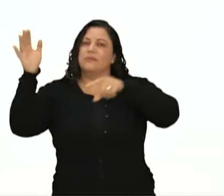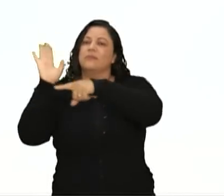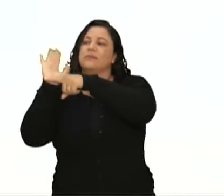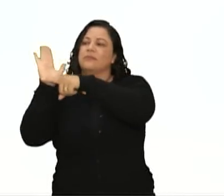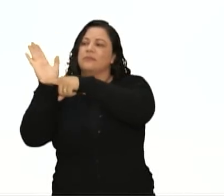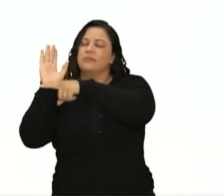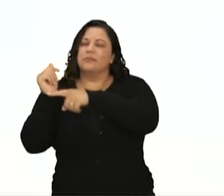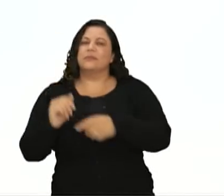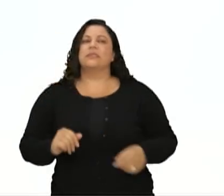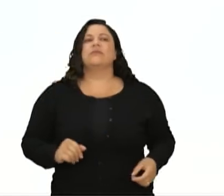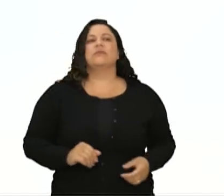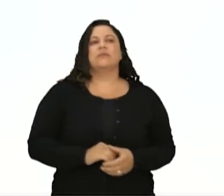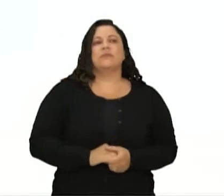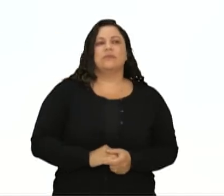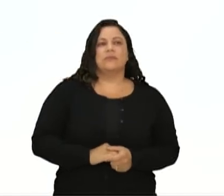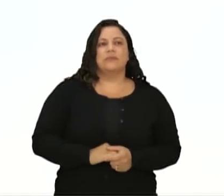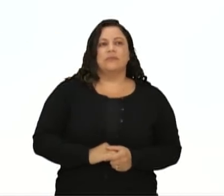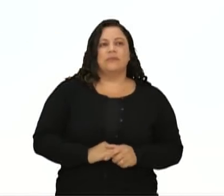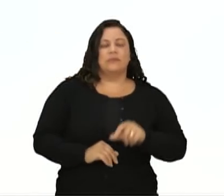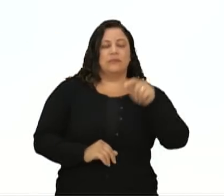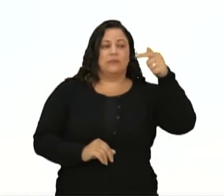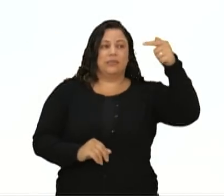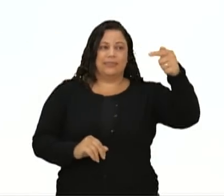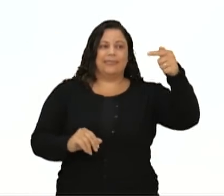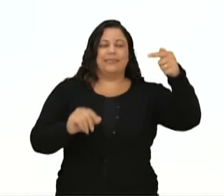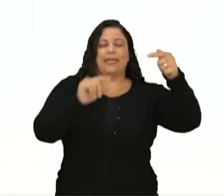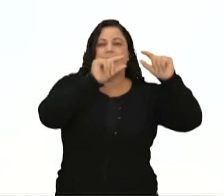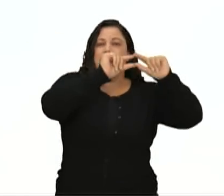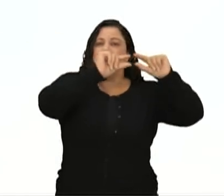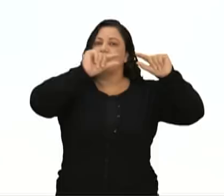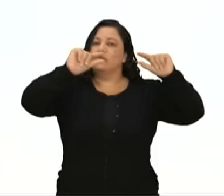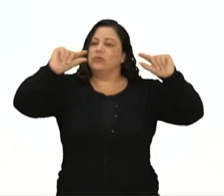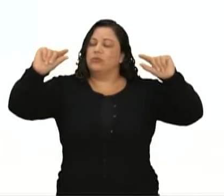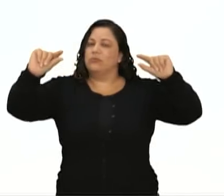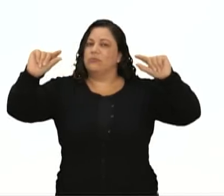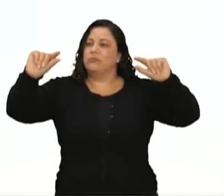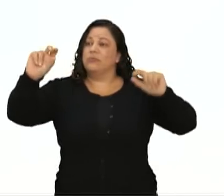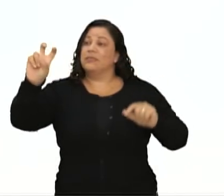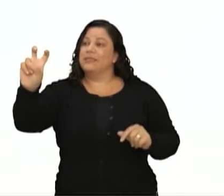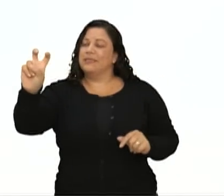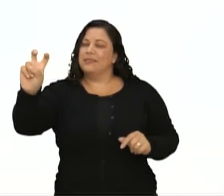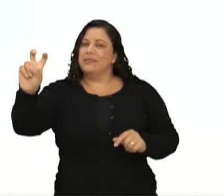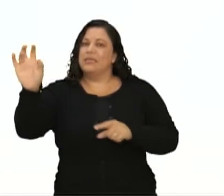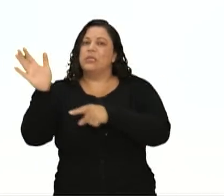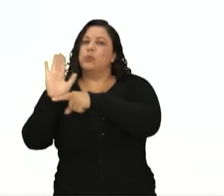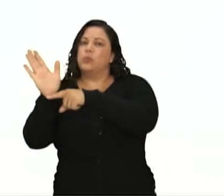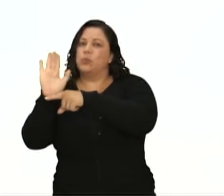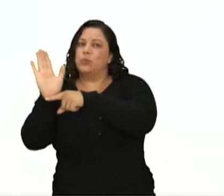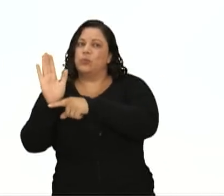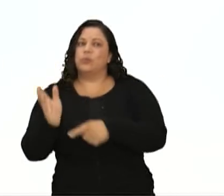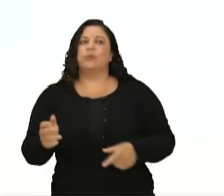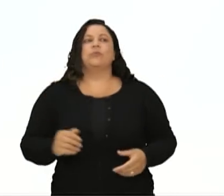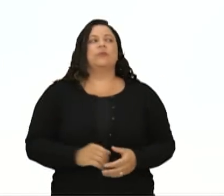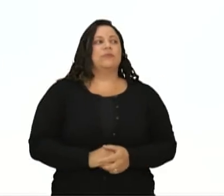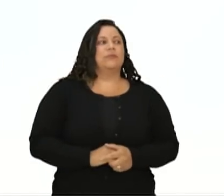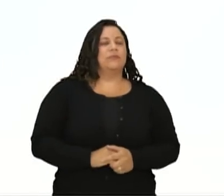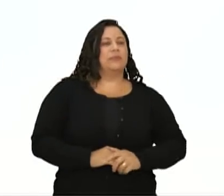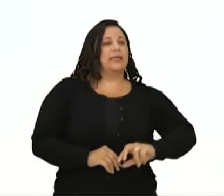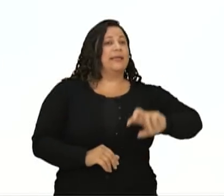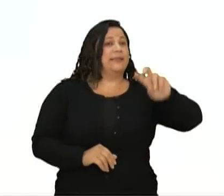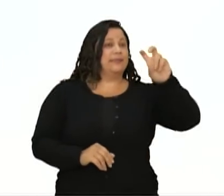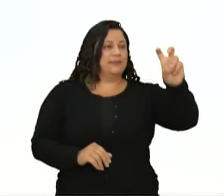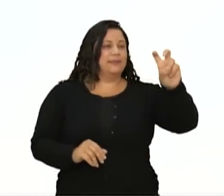filmes. Também temos que 7 alunos assistiram a 5 filmes. E 5